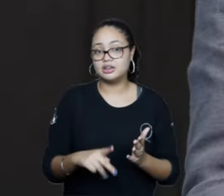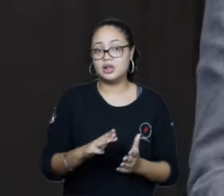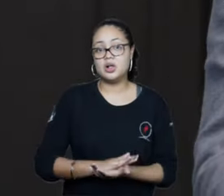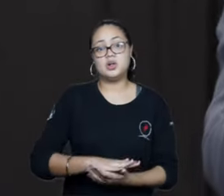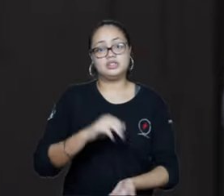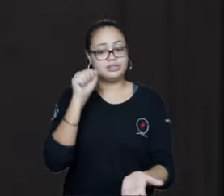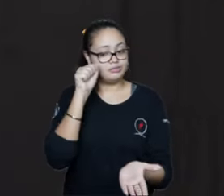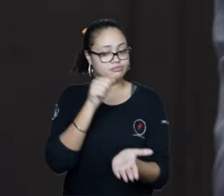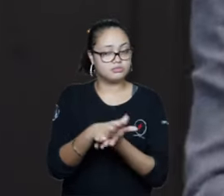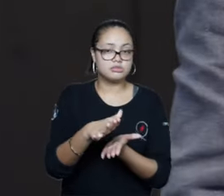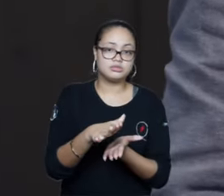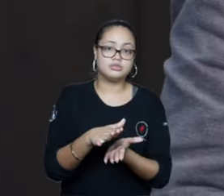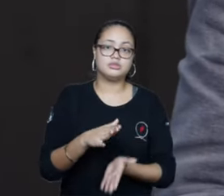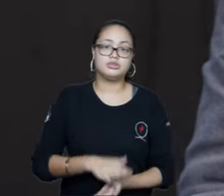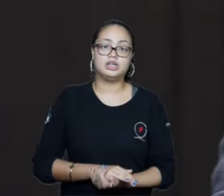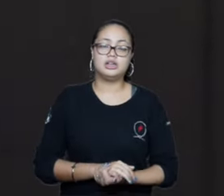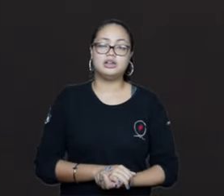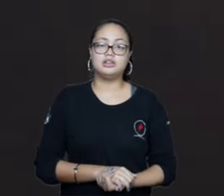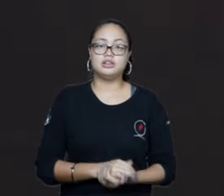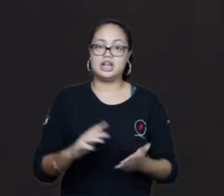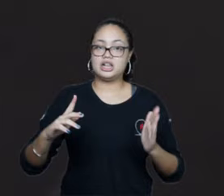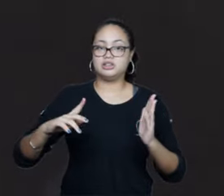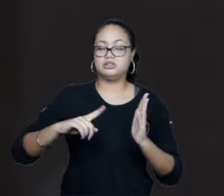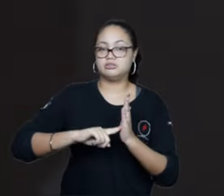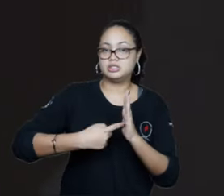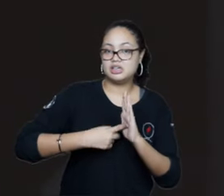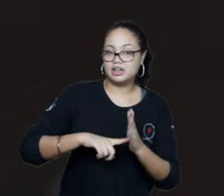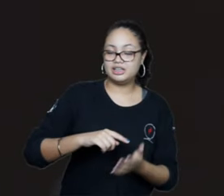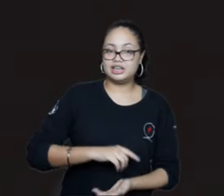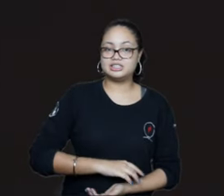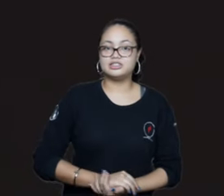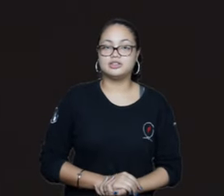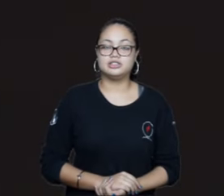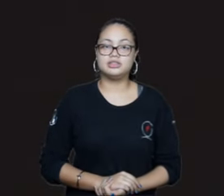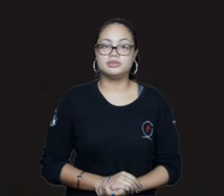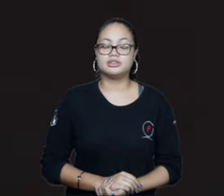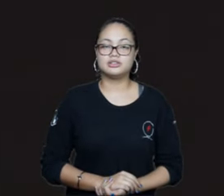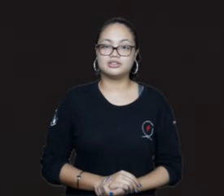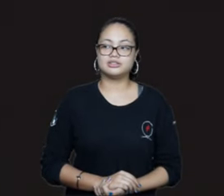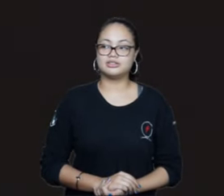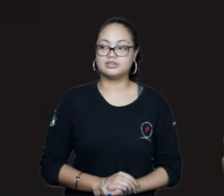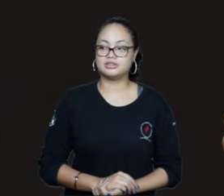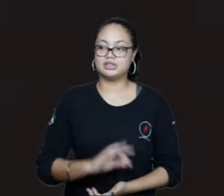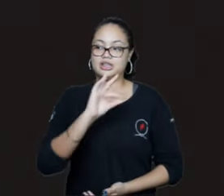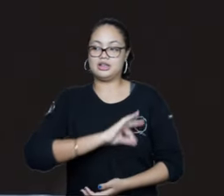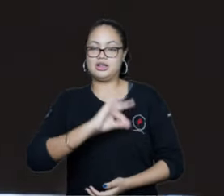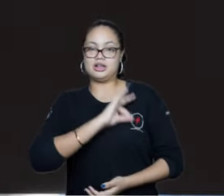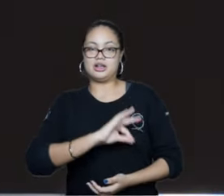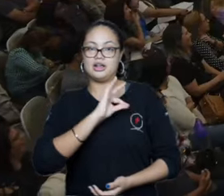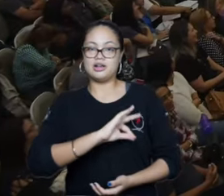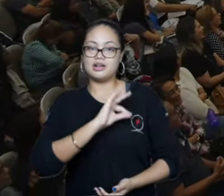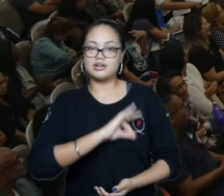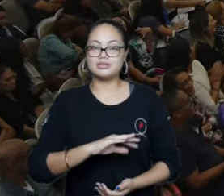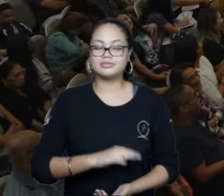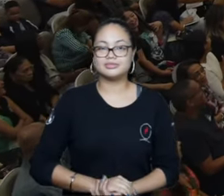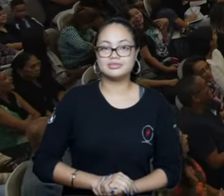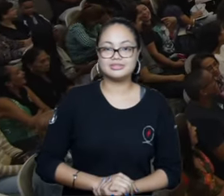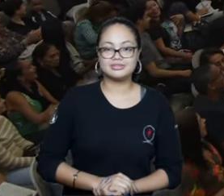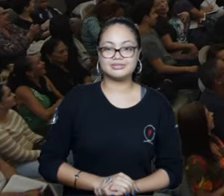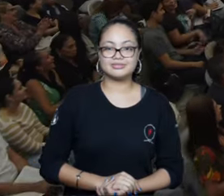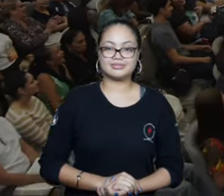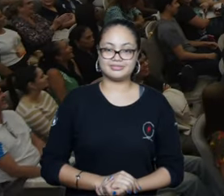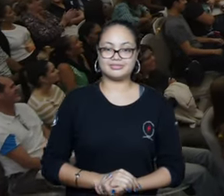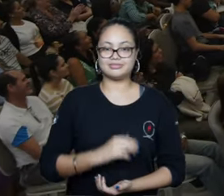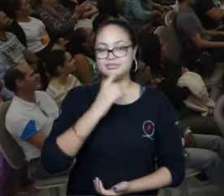ser excluído e ó denuncia ele na delegacia tem uma irmã ali que já deu aleluia eu não tô sozinho